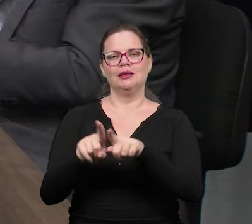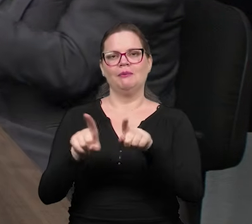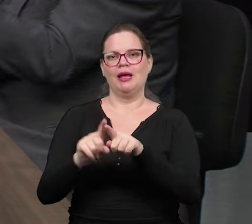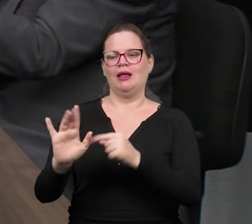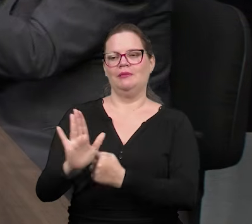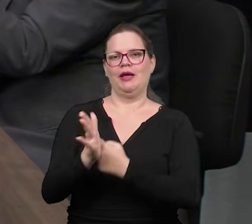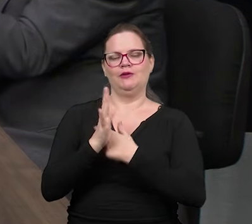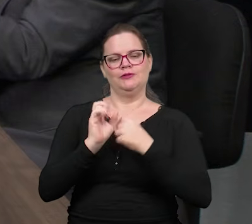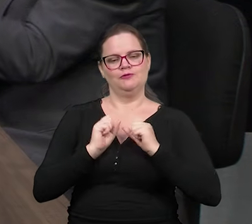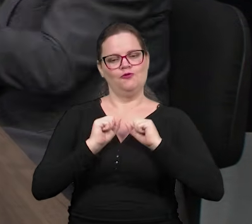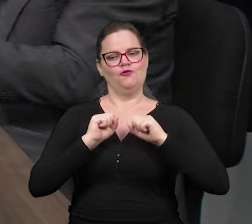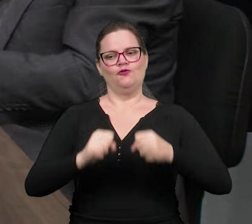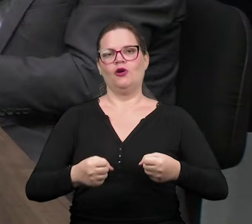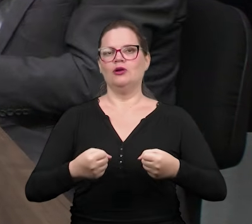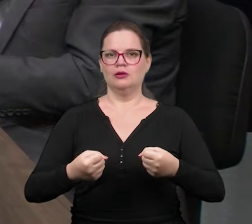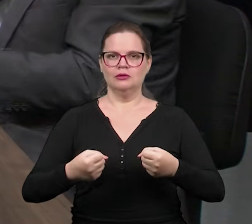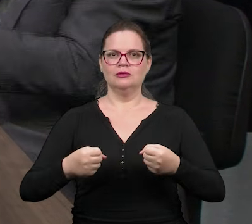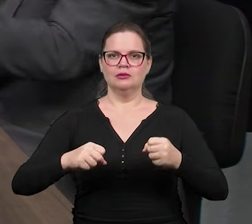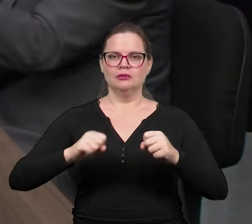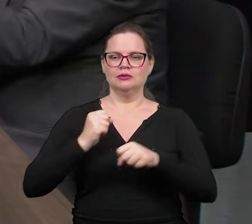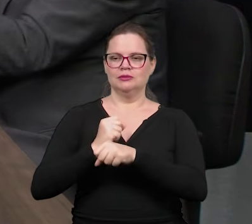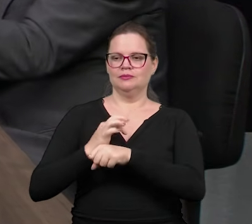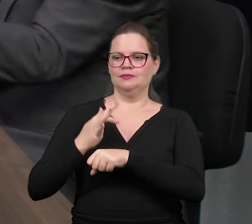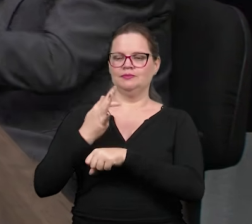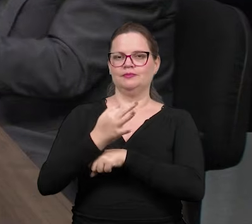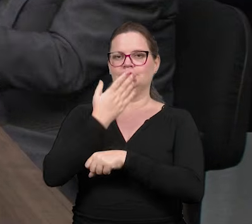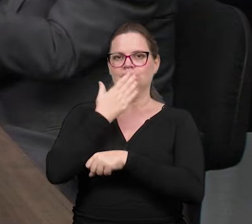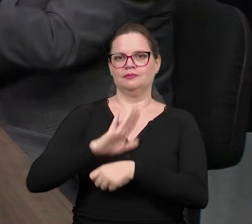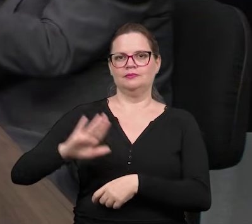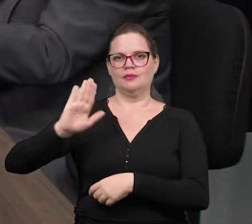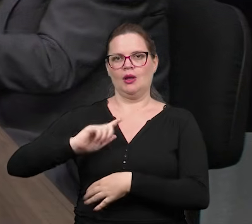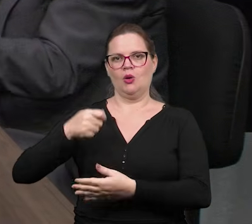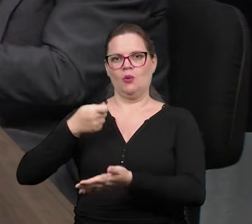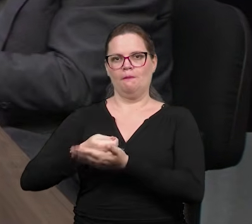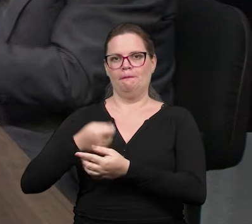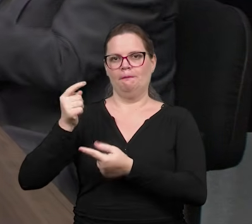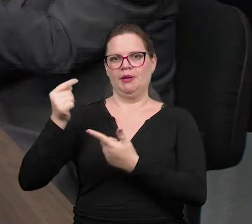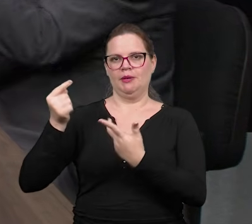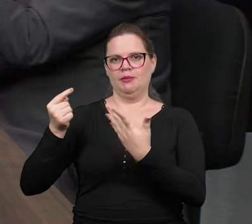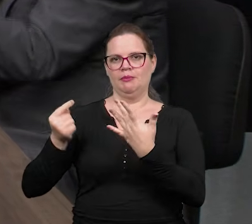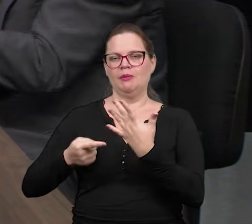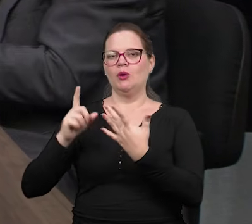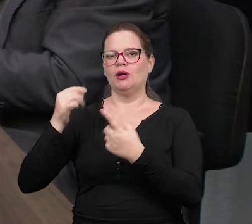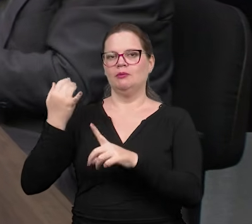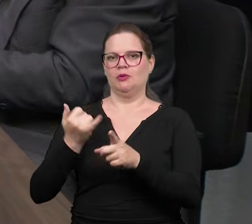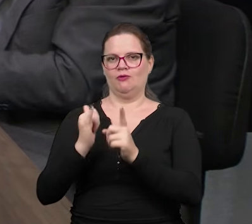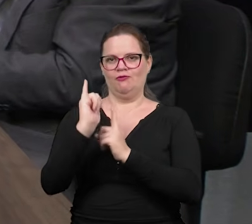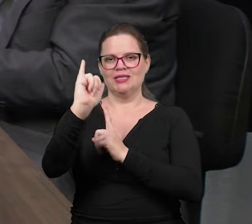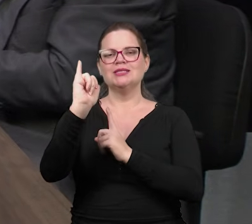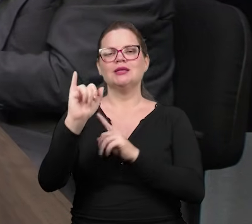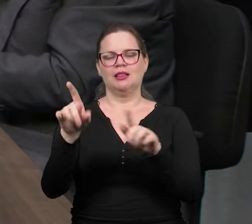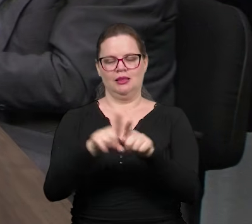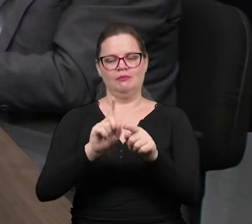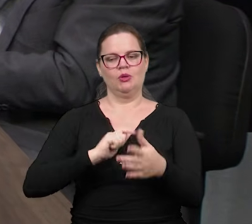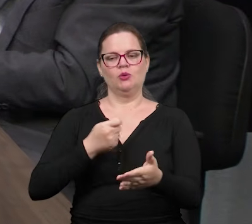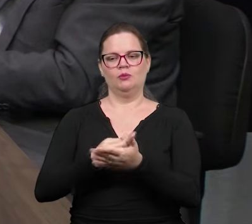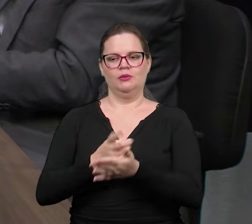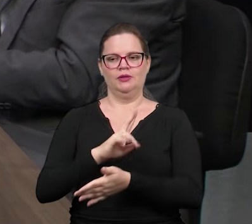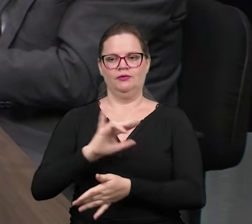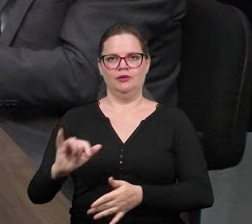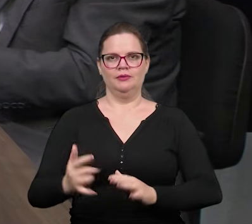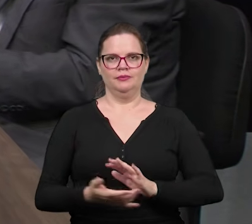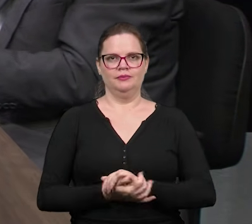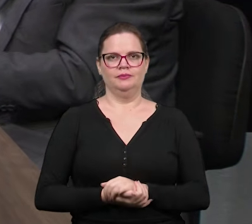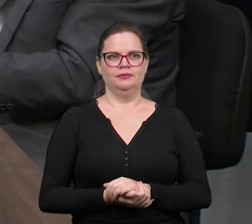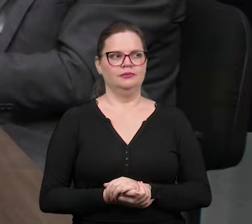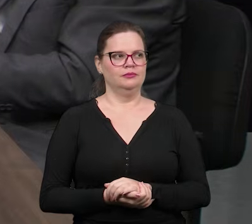fortalecidos na esperança do cumprimento das profecias e das promessas de Deus em nossa vida, tá bom?